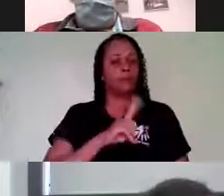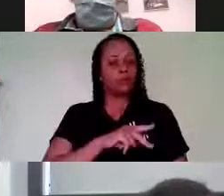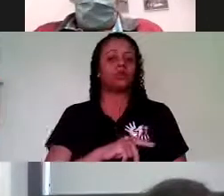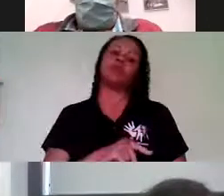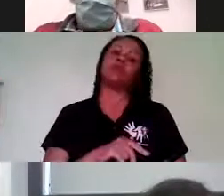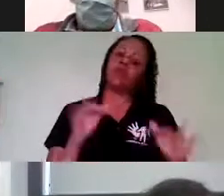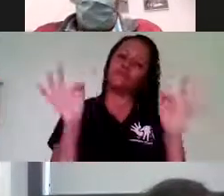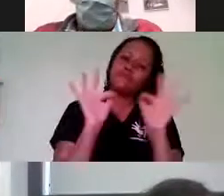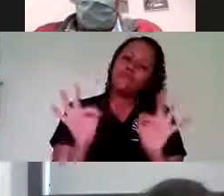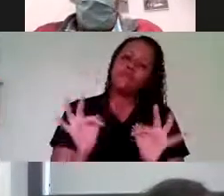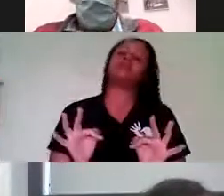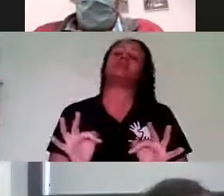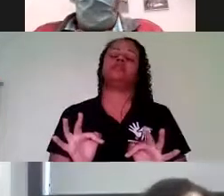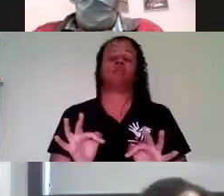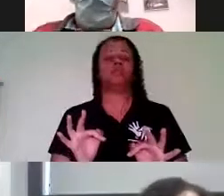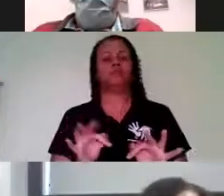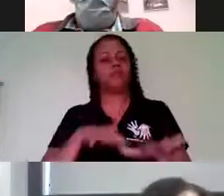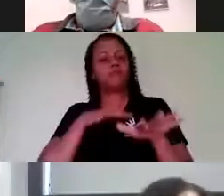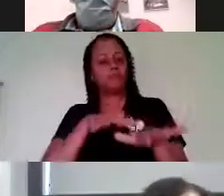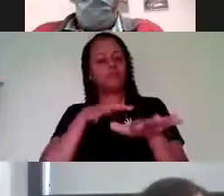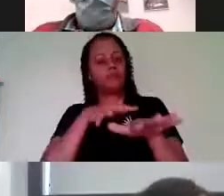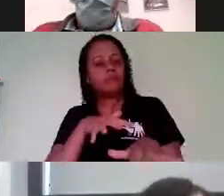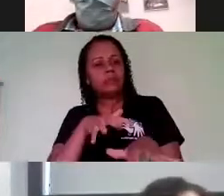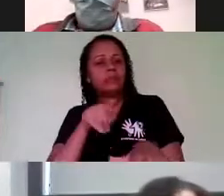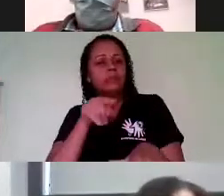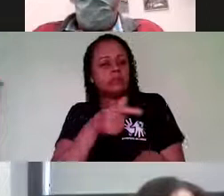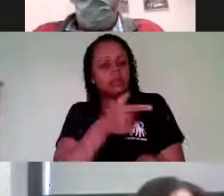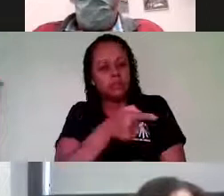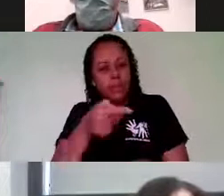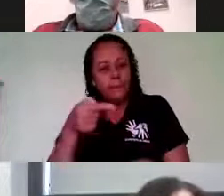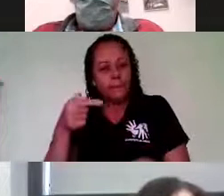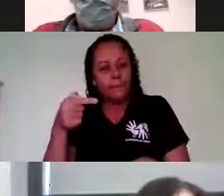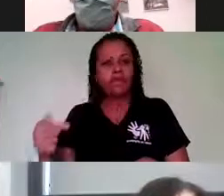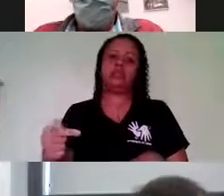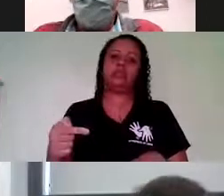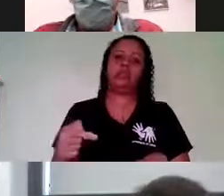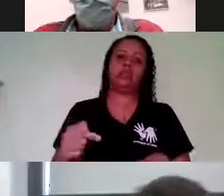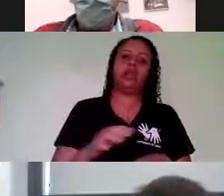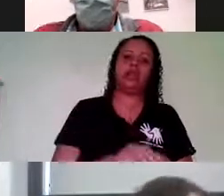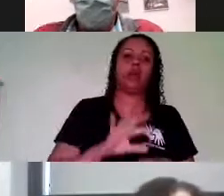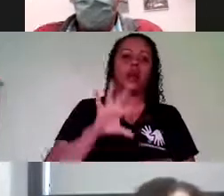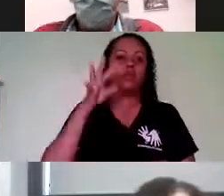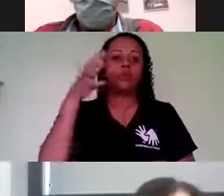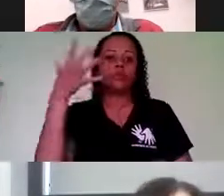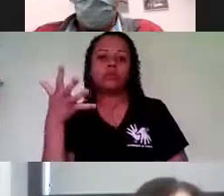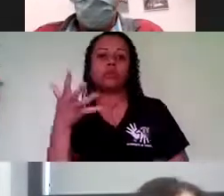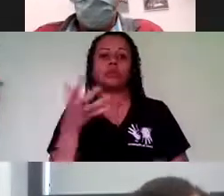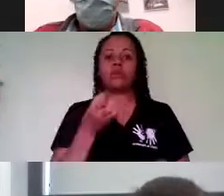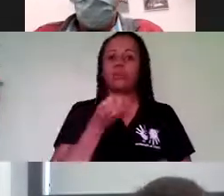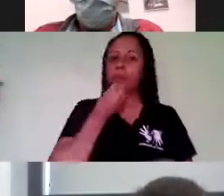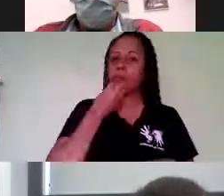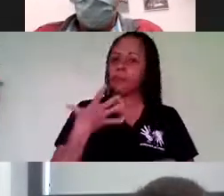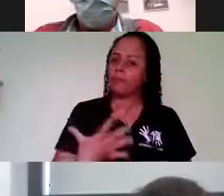conta desta movimentação dessa semana, que veio, nos atropelou, e, de repente, de um limão fizeram uma